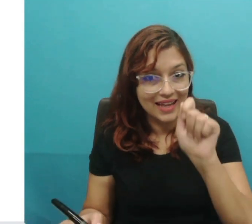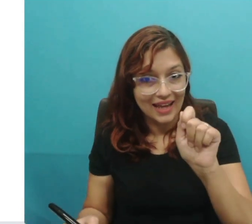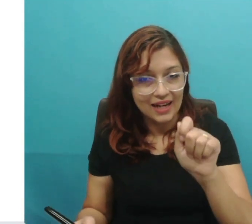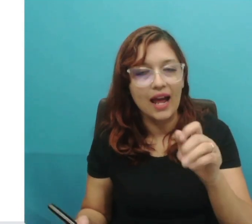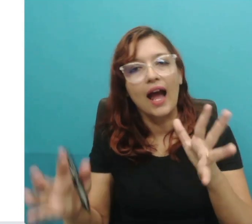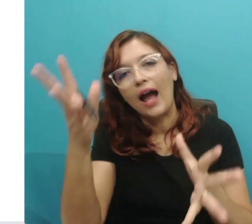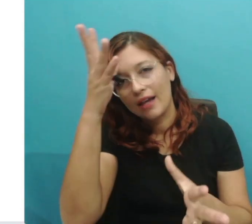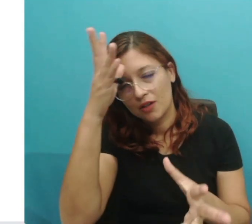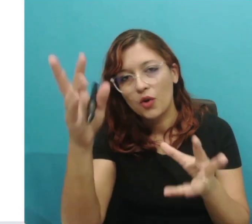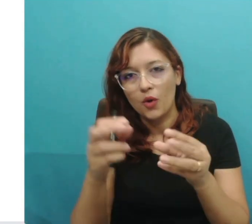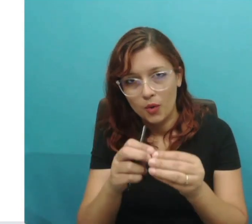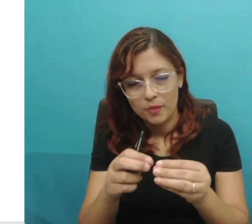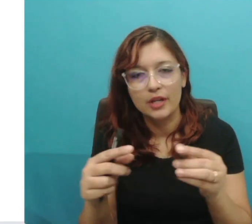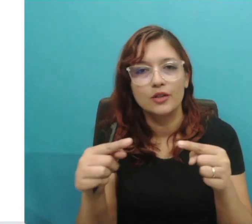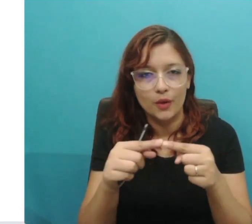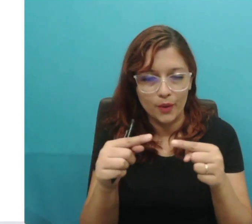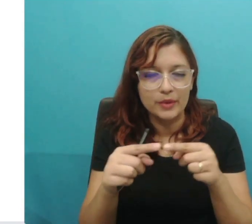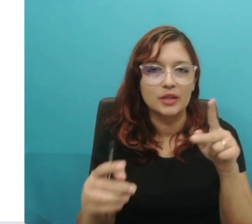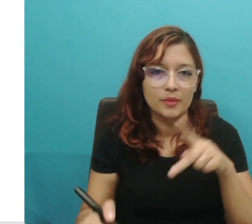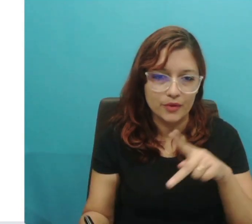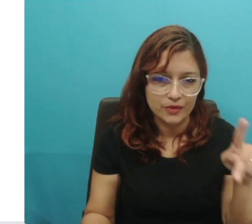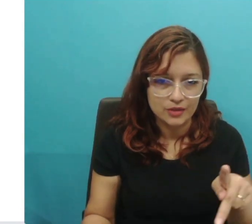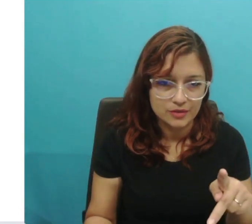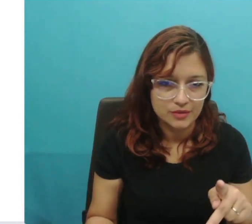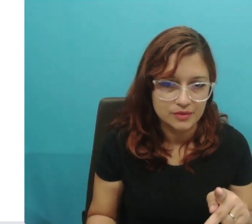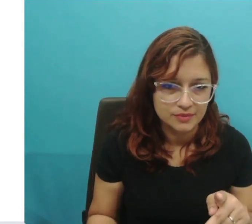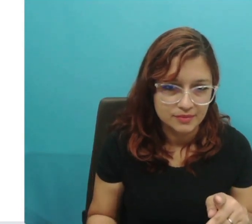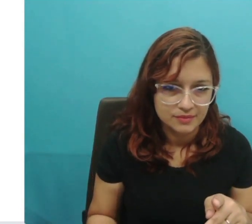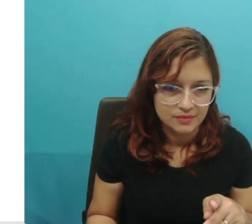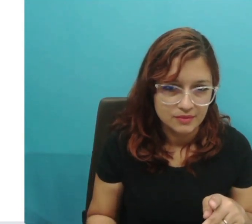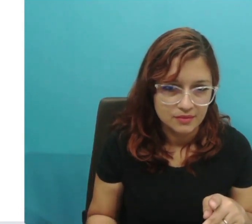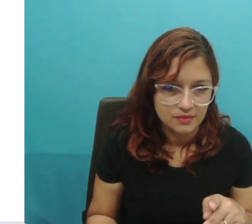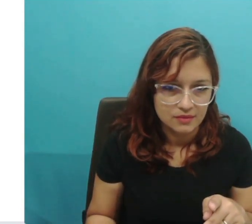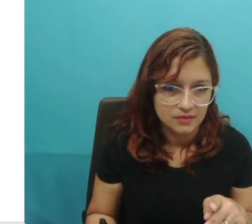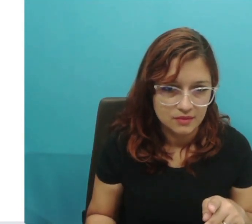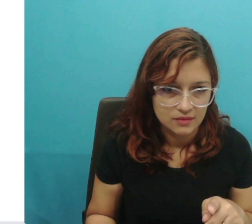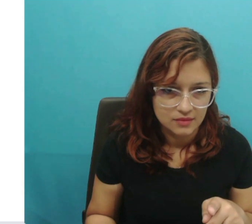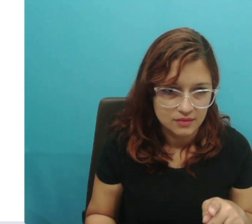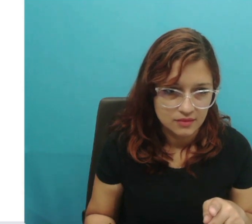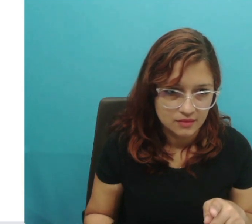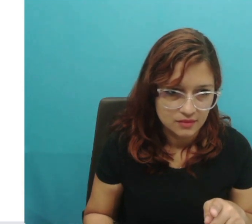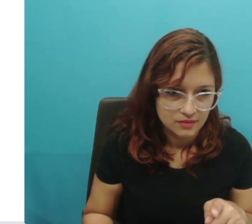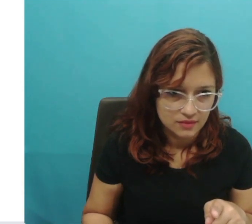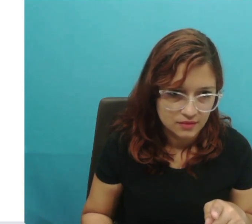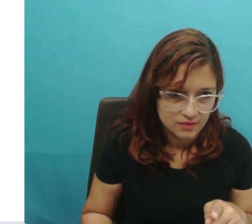dela, agora eu entendo que o dicionário pertence à professora.